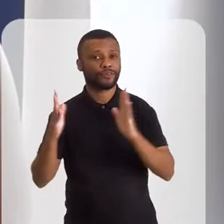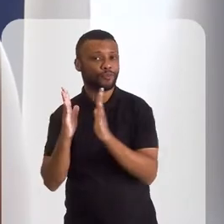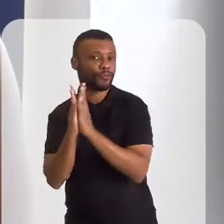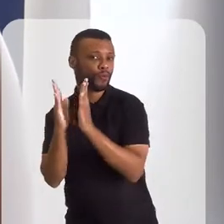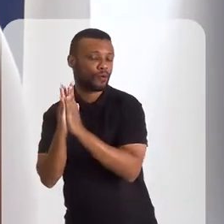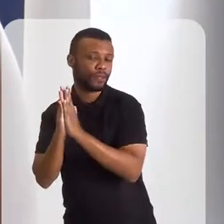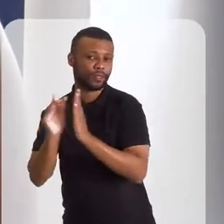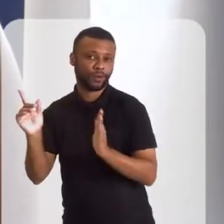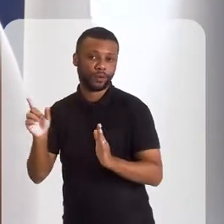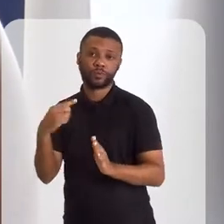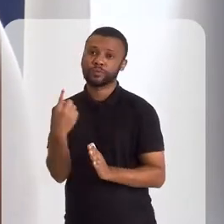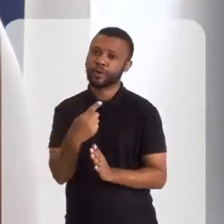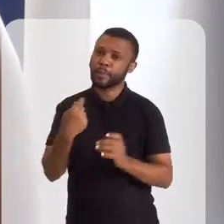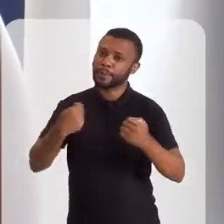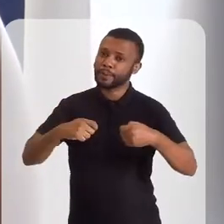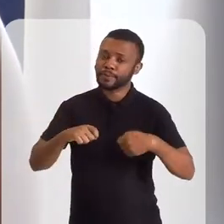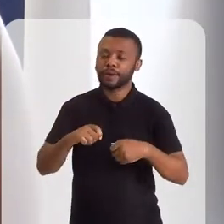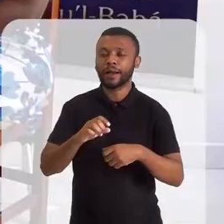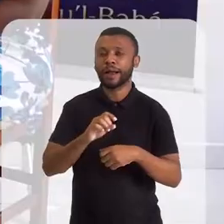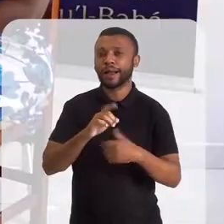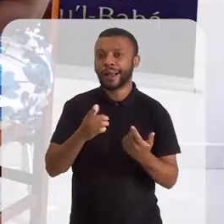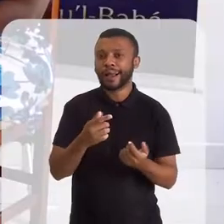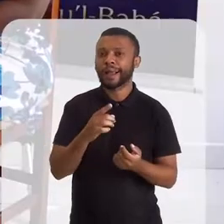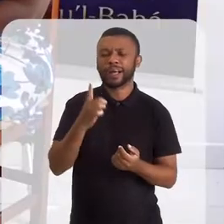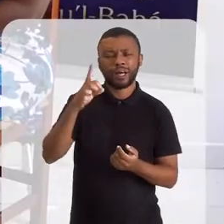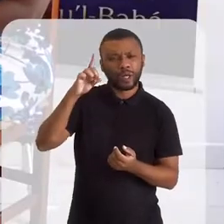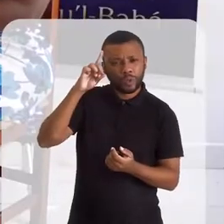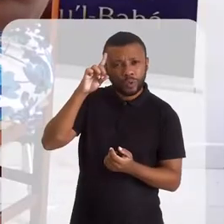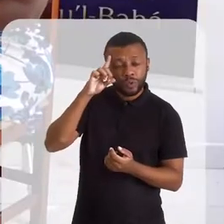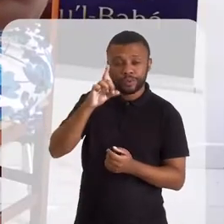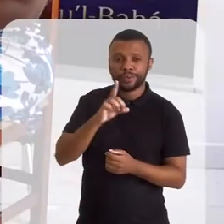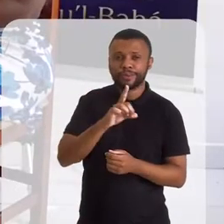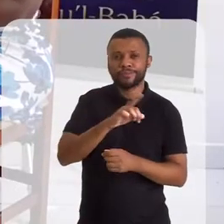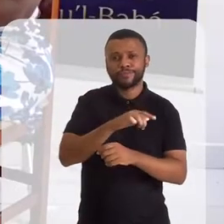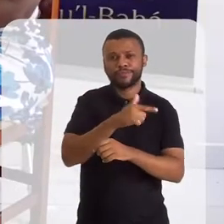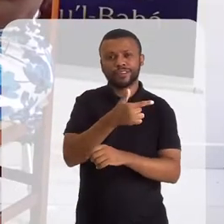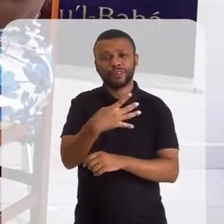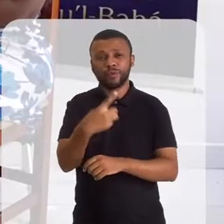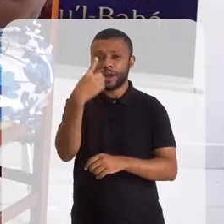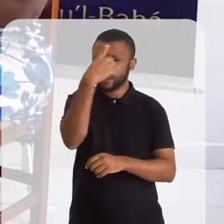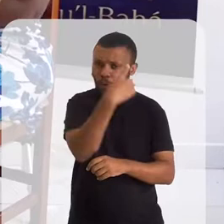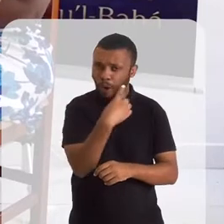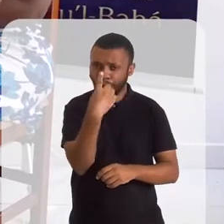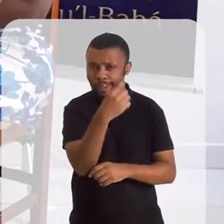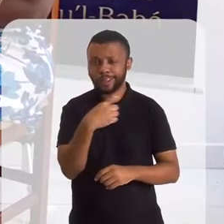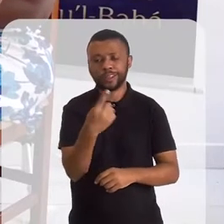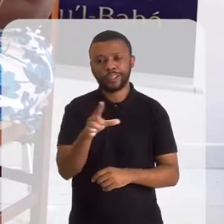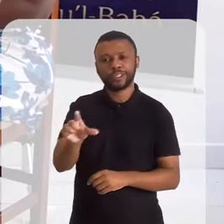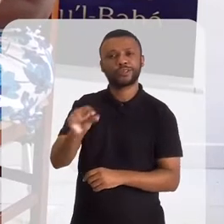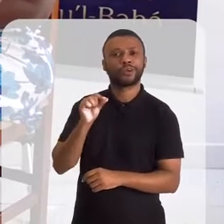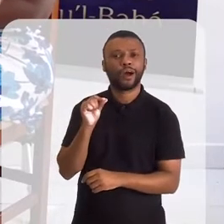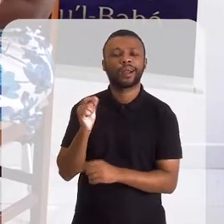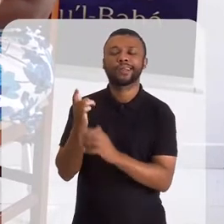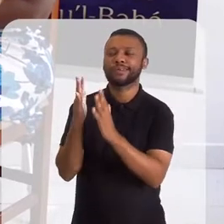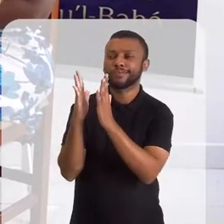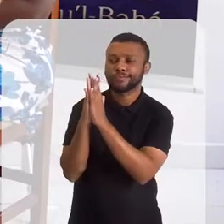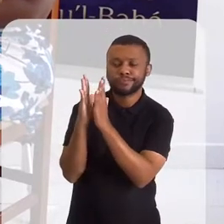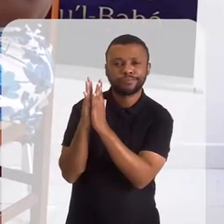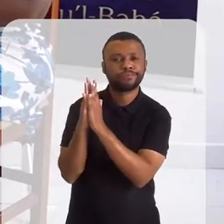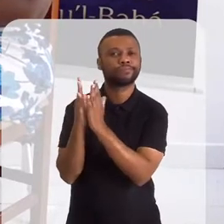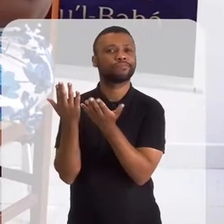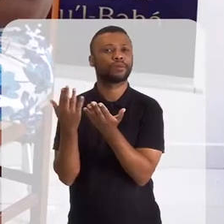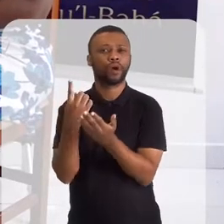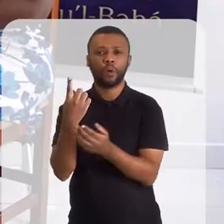uma então, outra oração? É uma outra, que também a gente precisa fazer a cada 24 horas. Cada um tem o seu tipo, né? Tem vários